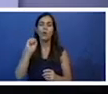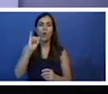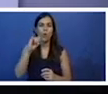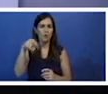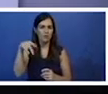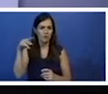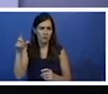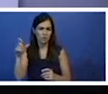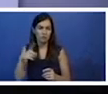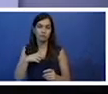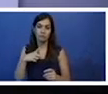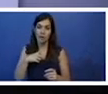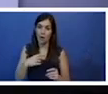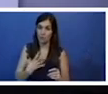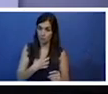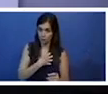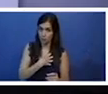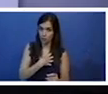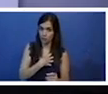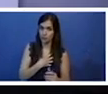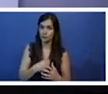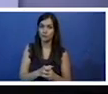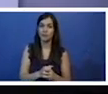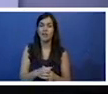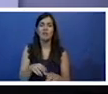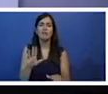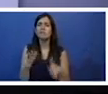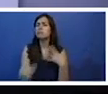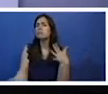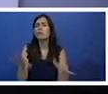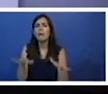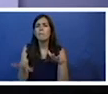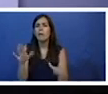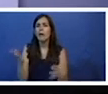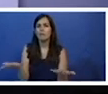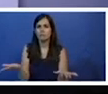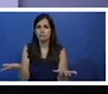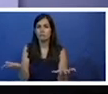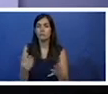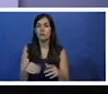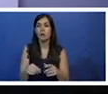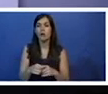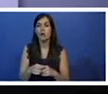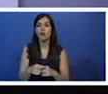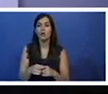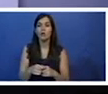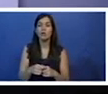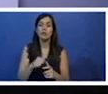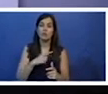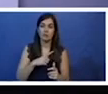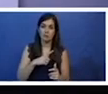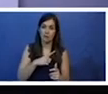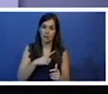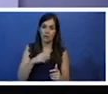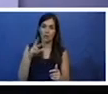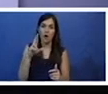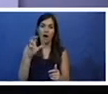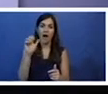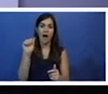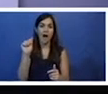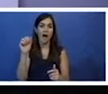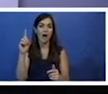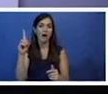uma forma, que deriva do tema formado por radical, que é aquela parte